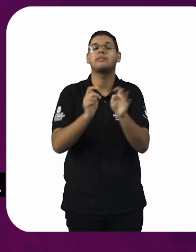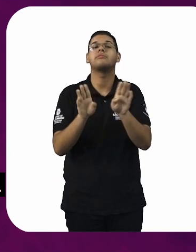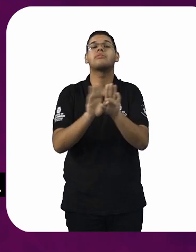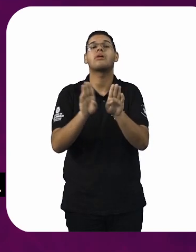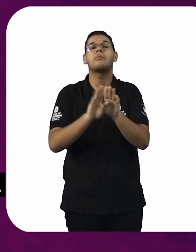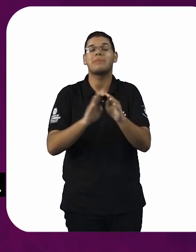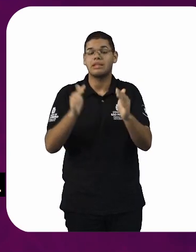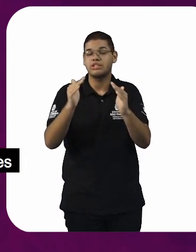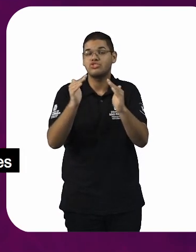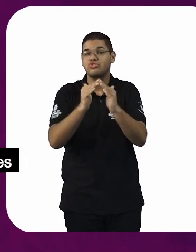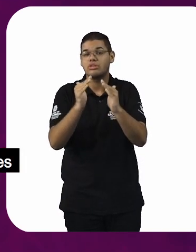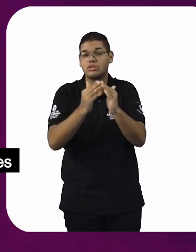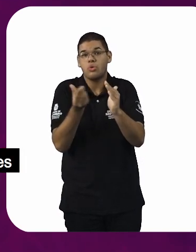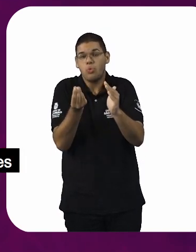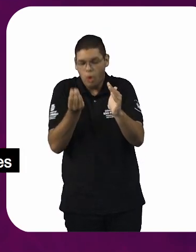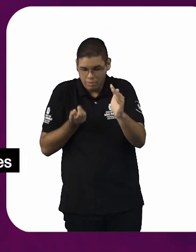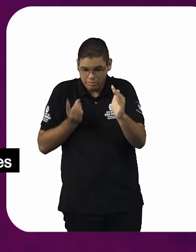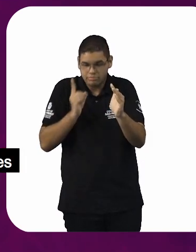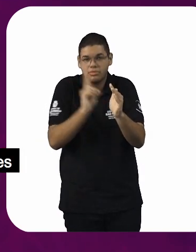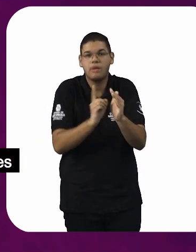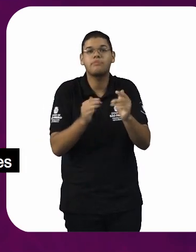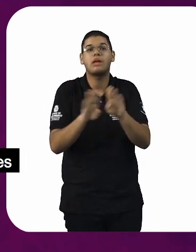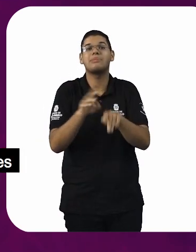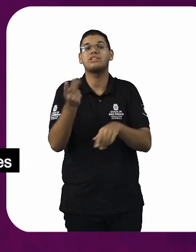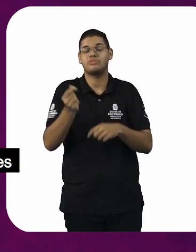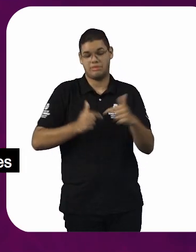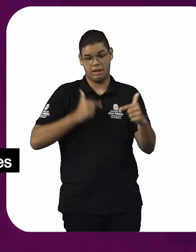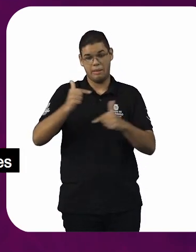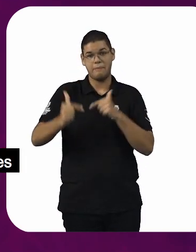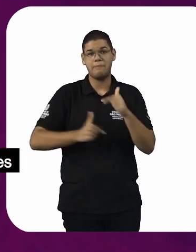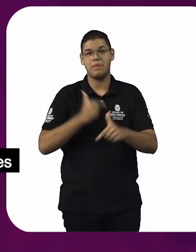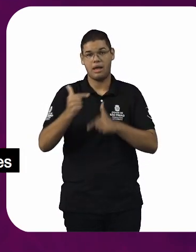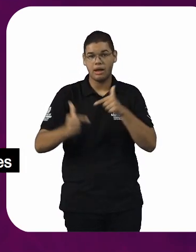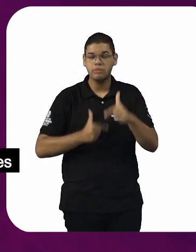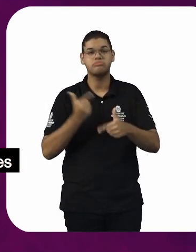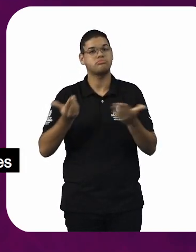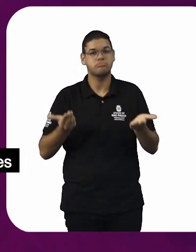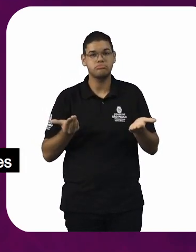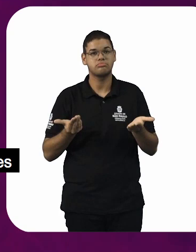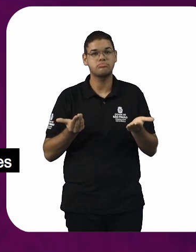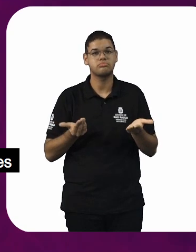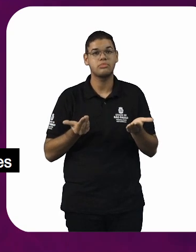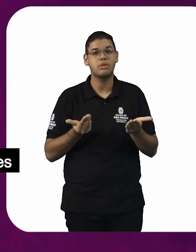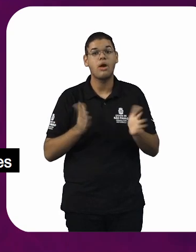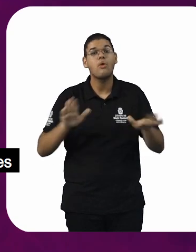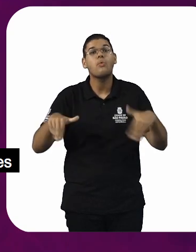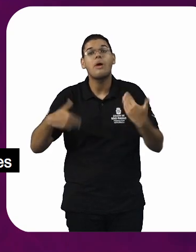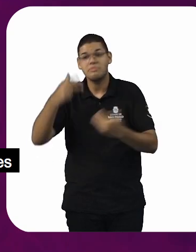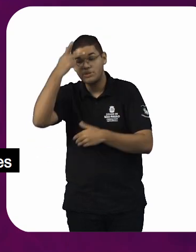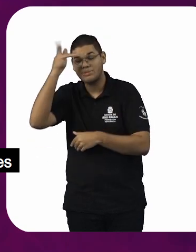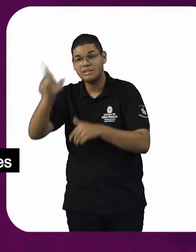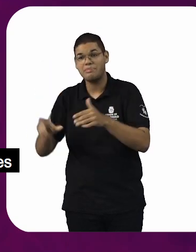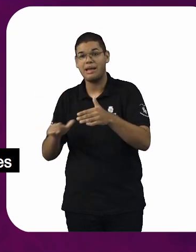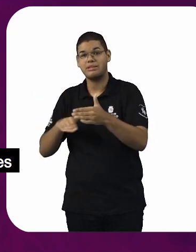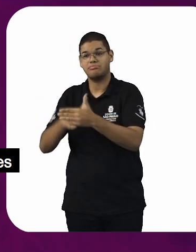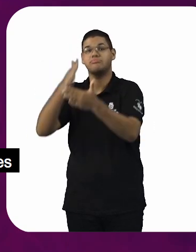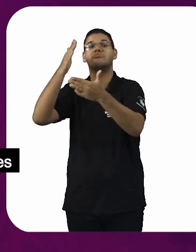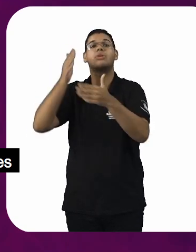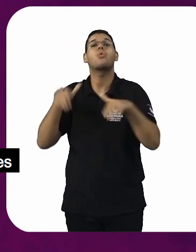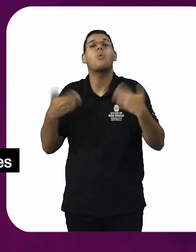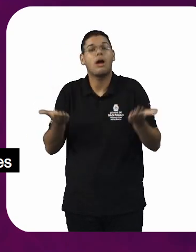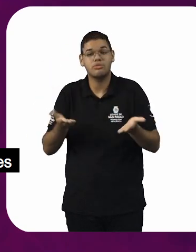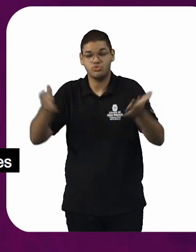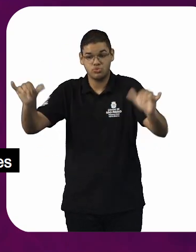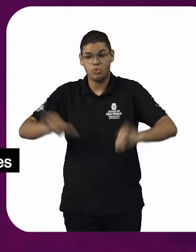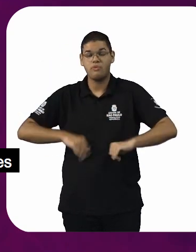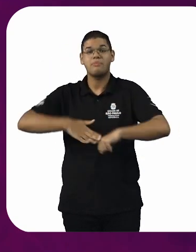acesso ao emprego. Quais são as pessoas que são mais impactadas negativamente por esses critérios, né? São pessoas negras. Quando